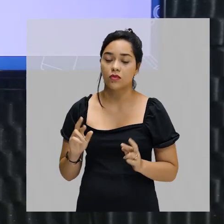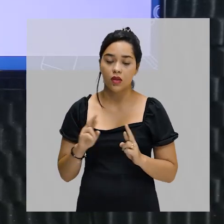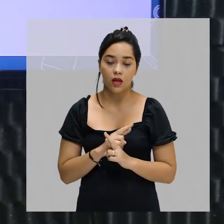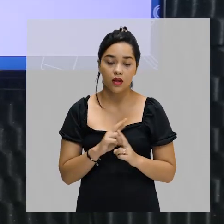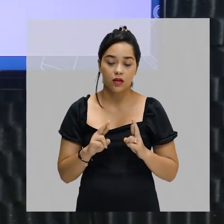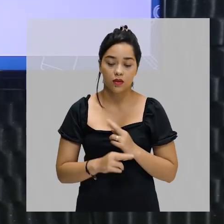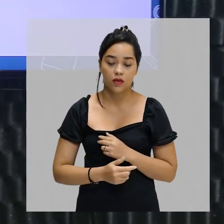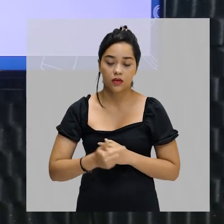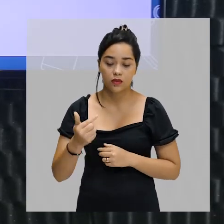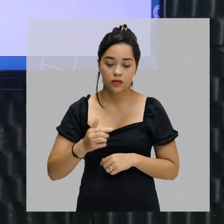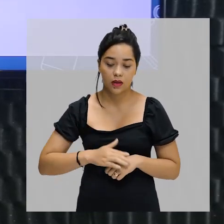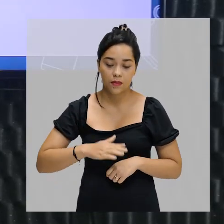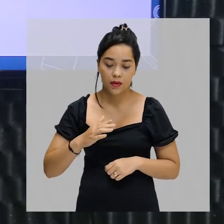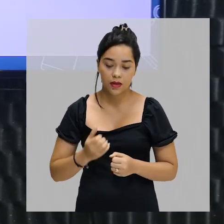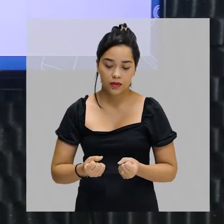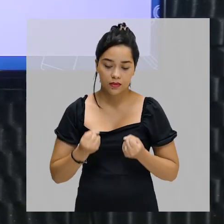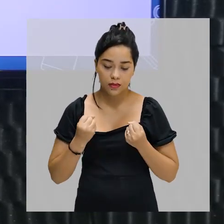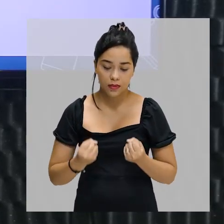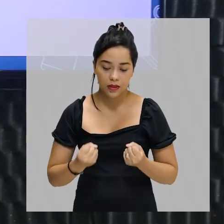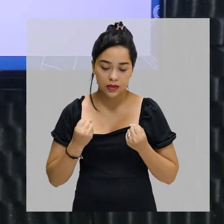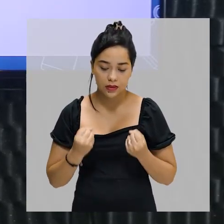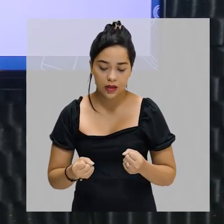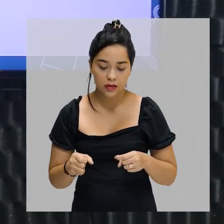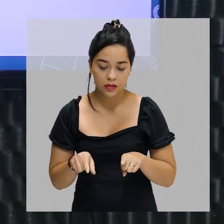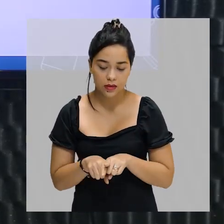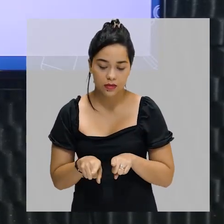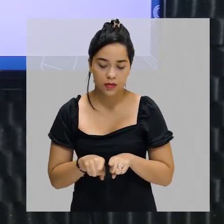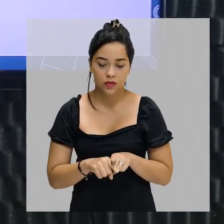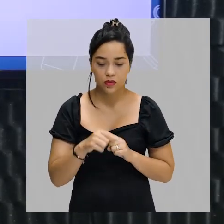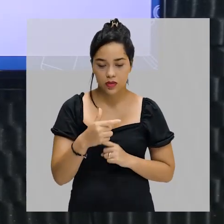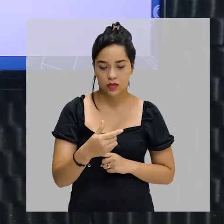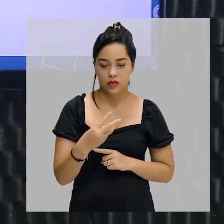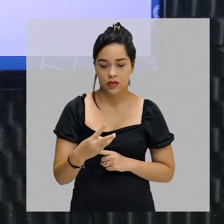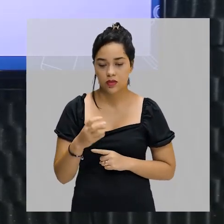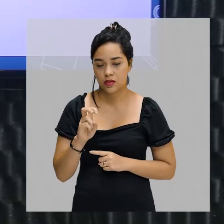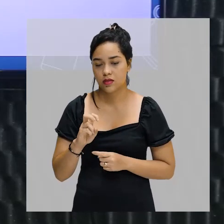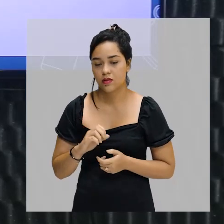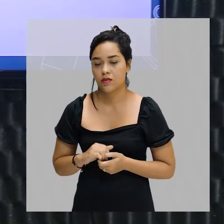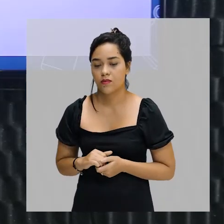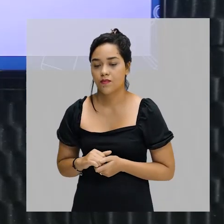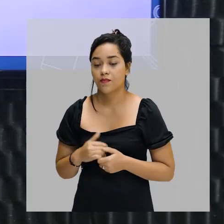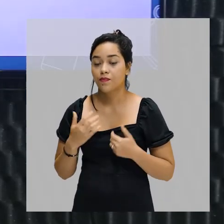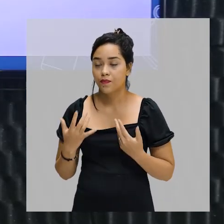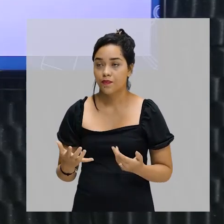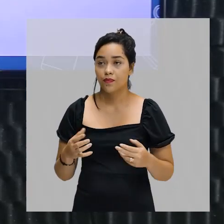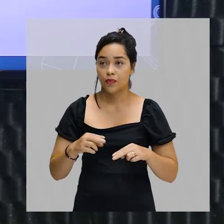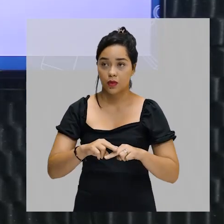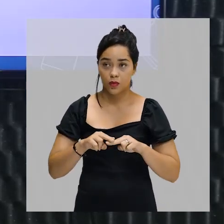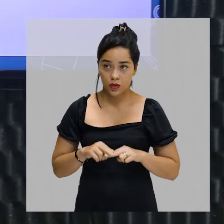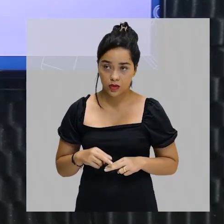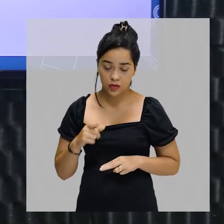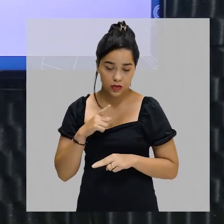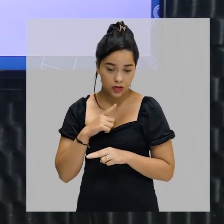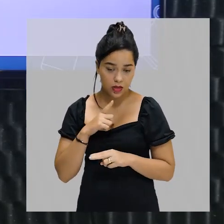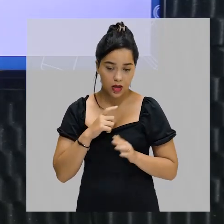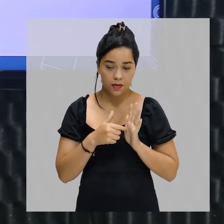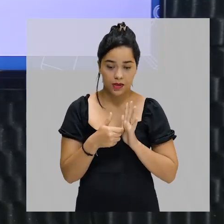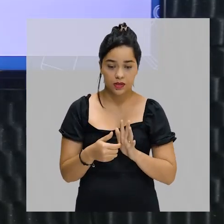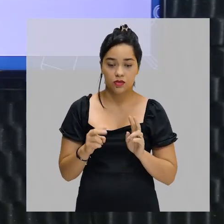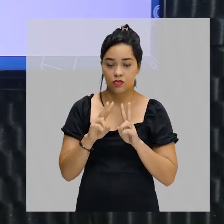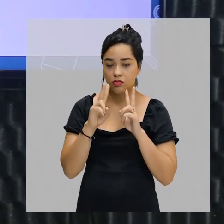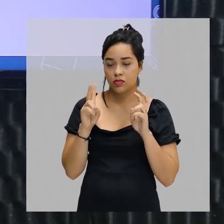relação ao segundo. Ele é mais pesado 1% só do que o 235. Daí apareceu o